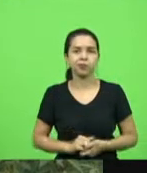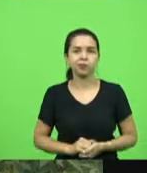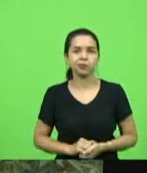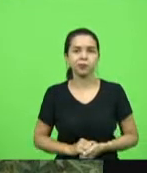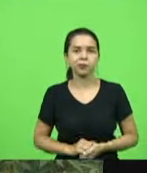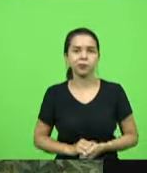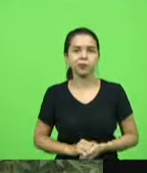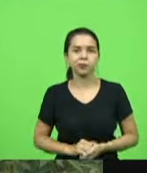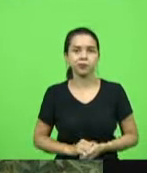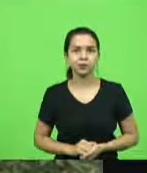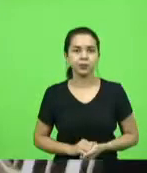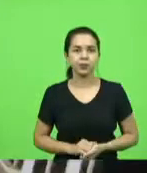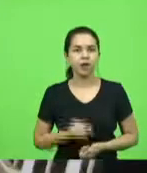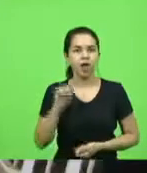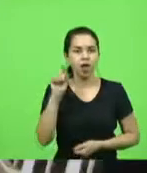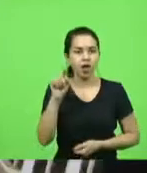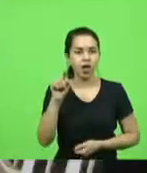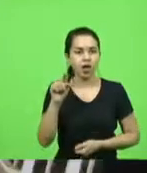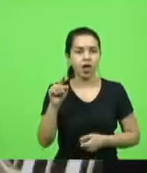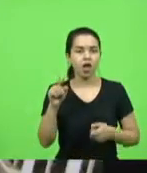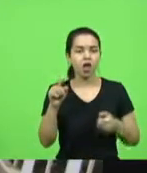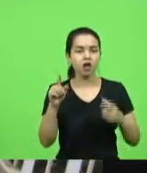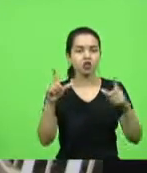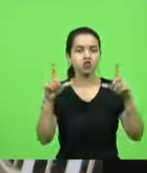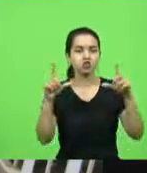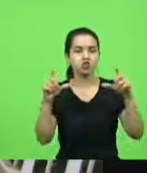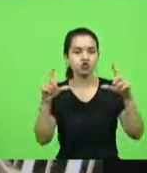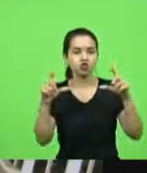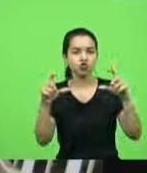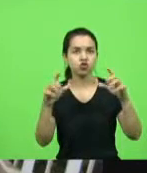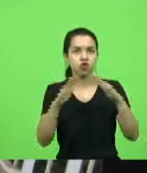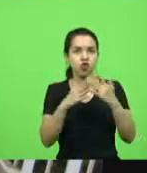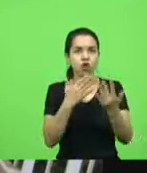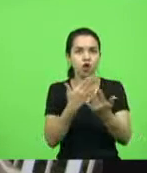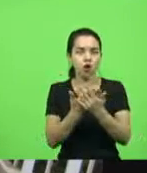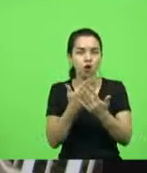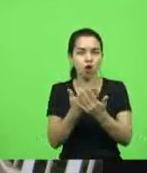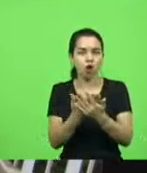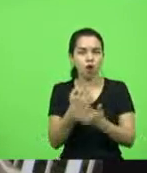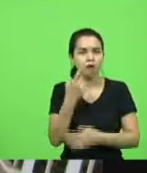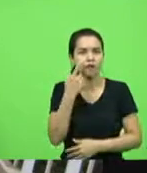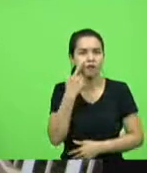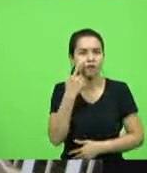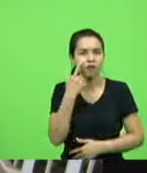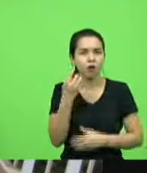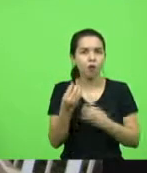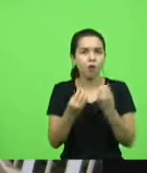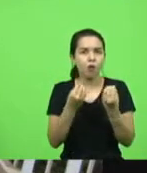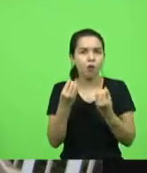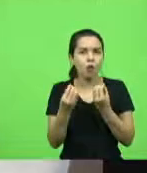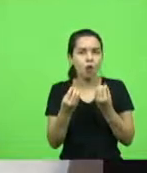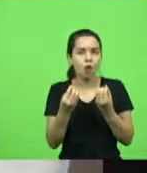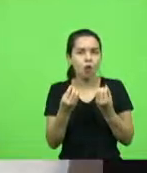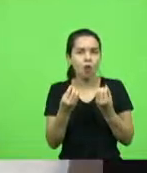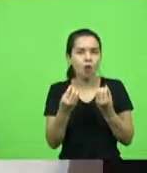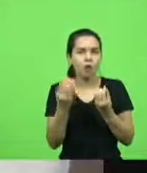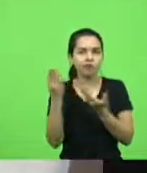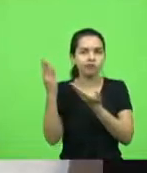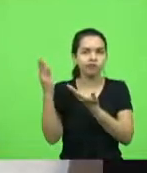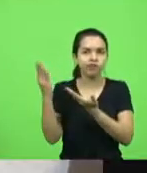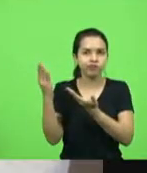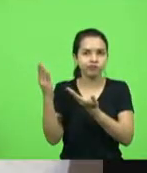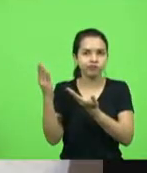é parte da escola e Olhem só o estado de abandono dessa